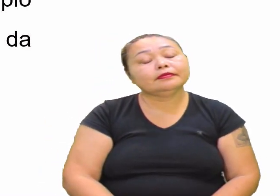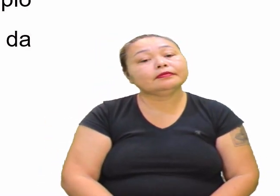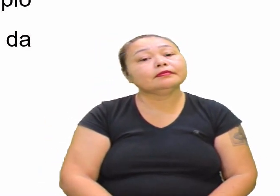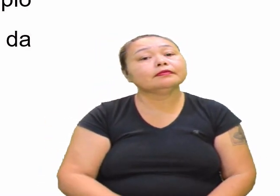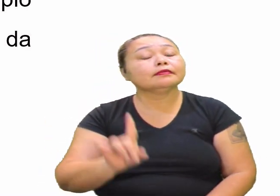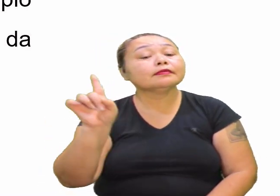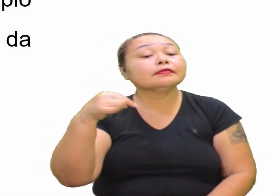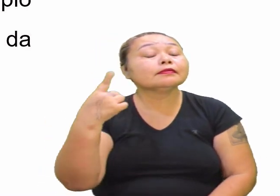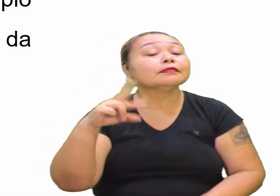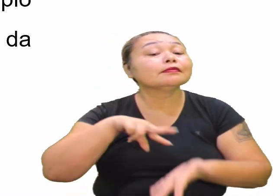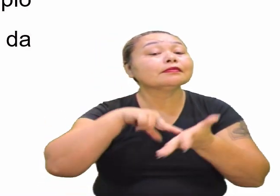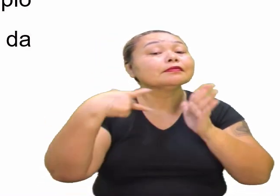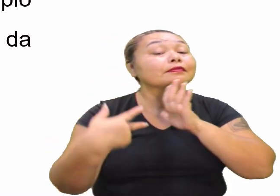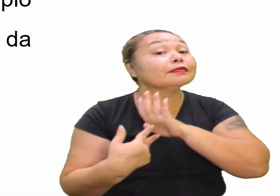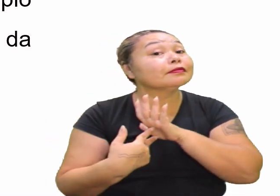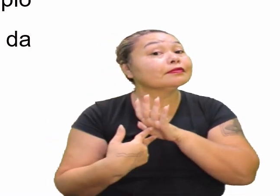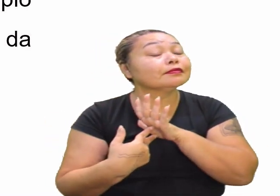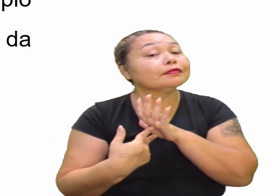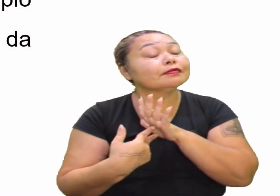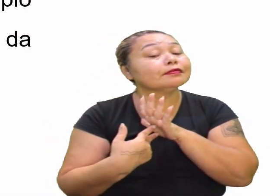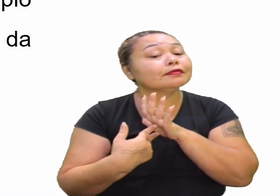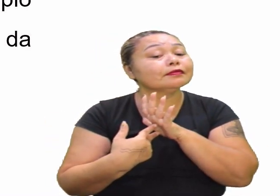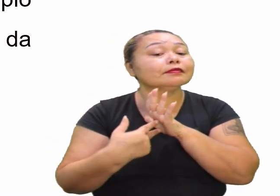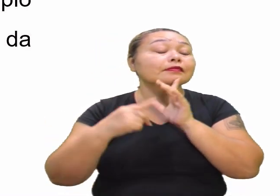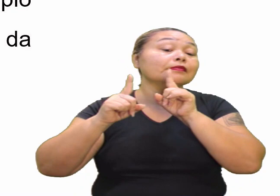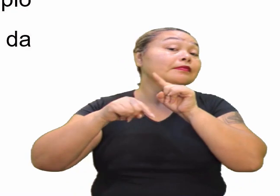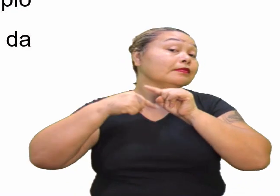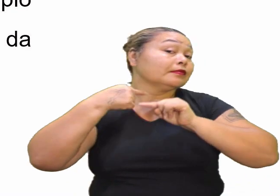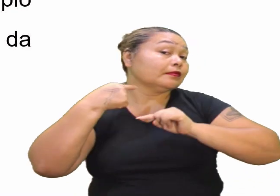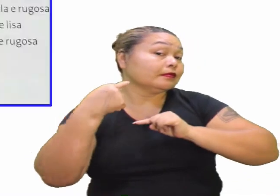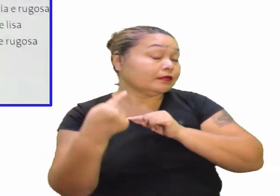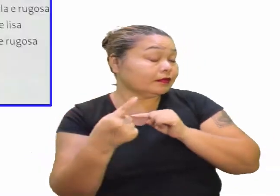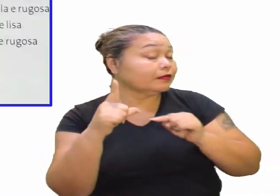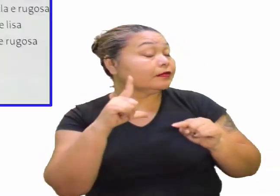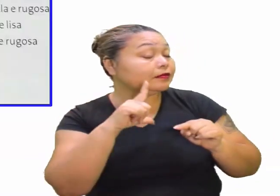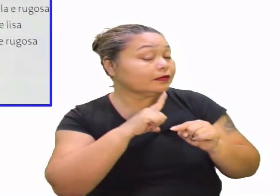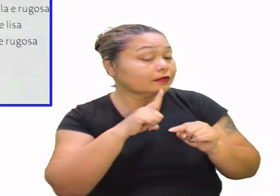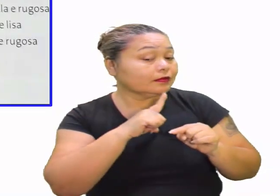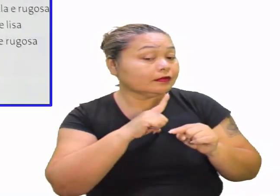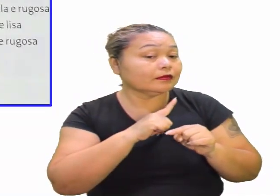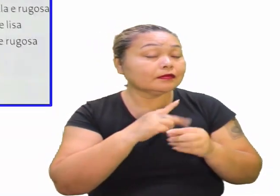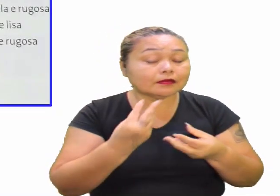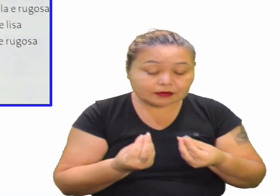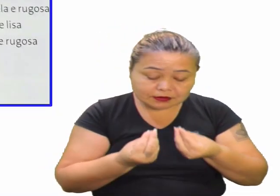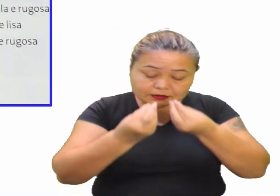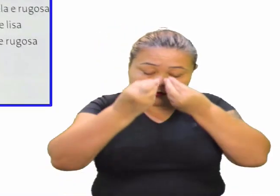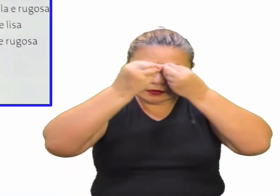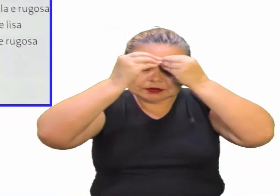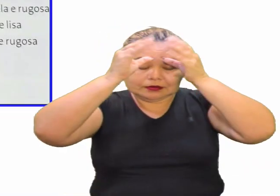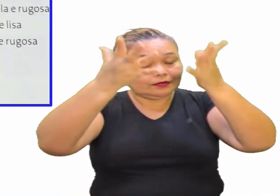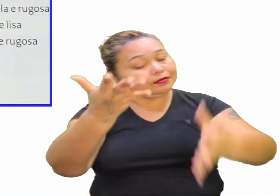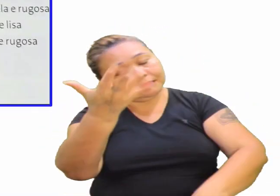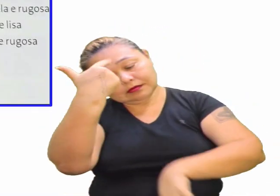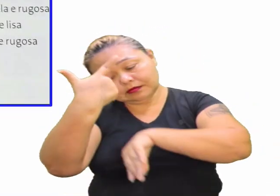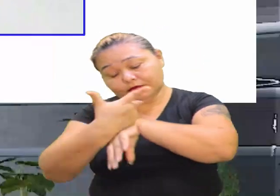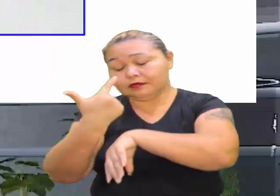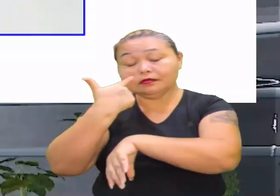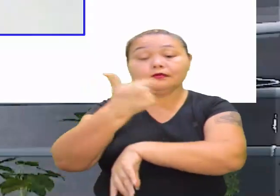Isso significa, professor, que quando eu tenho esse conhecimento, back my